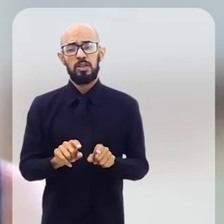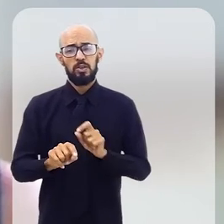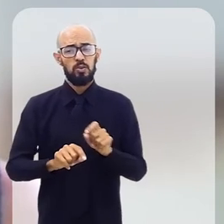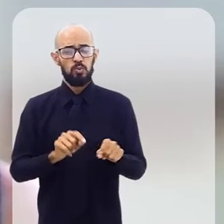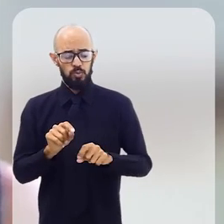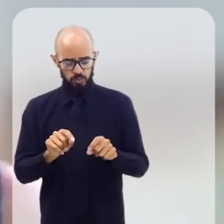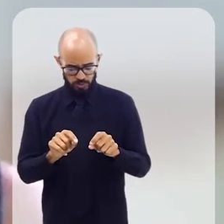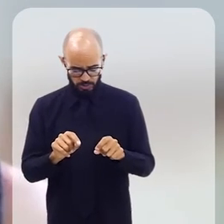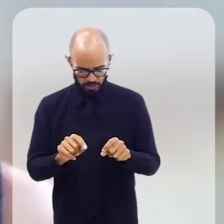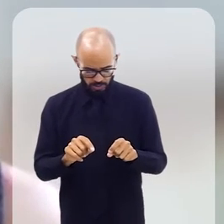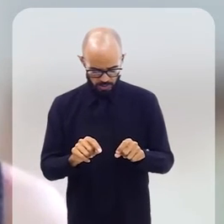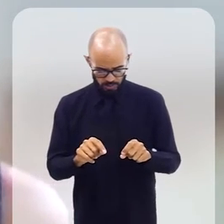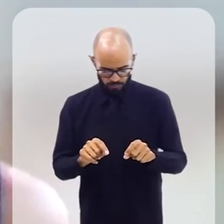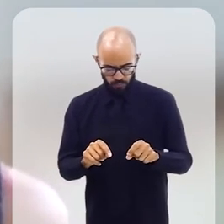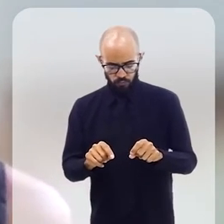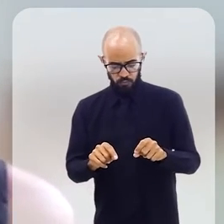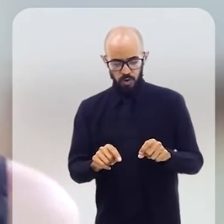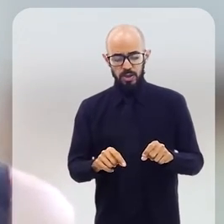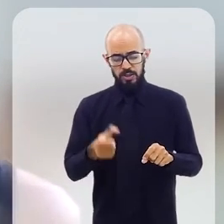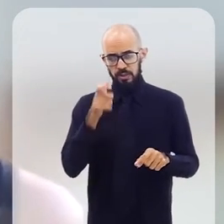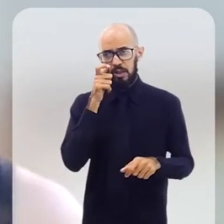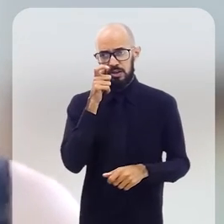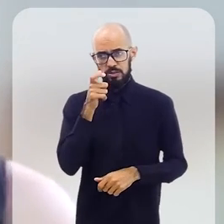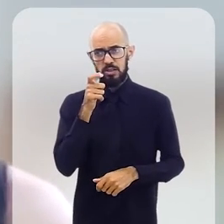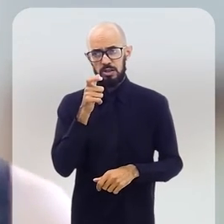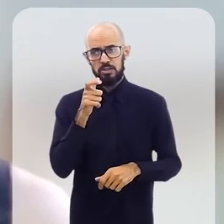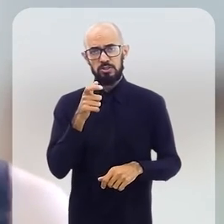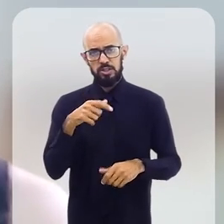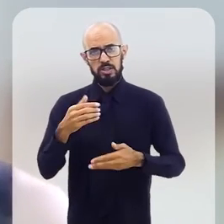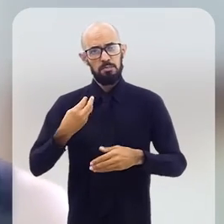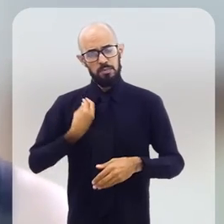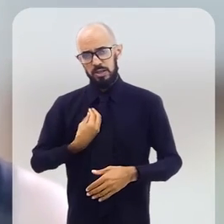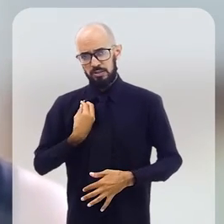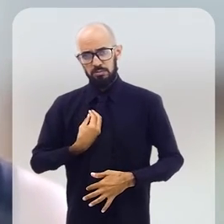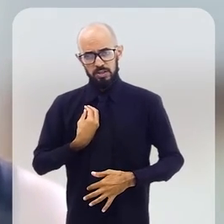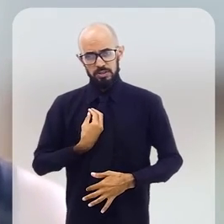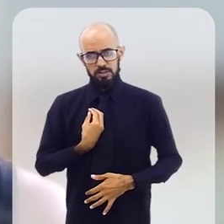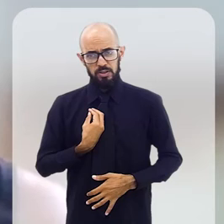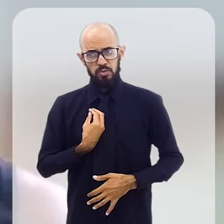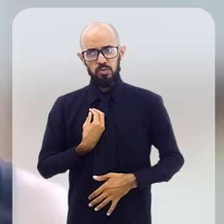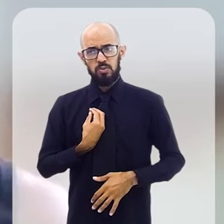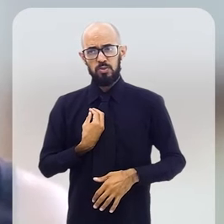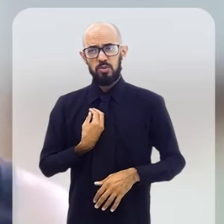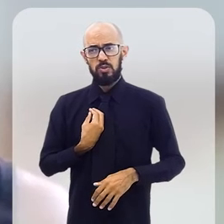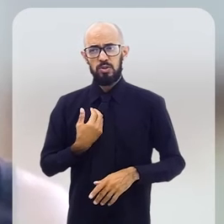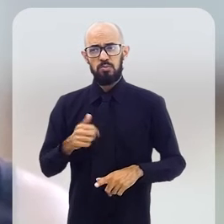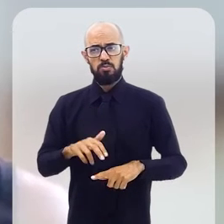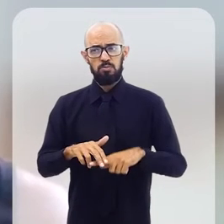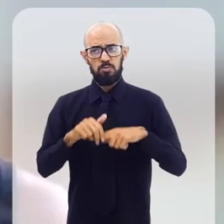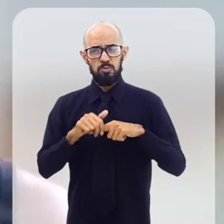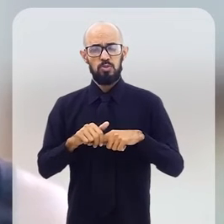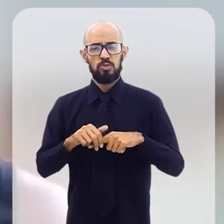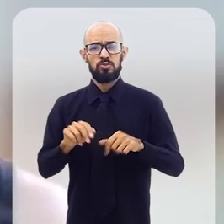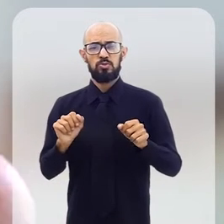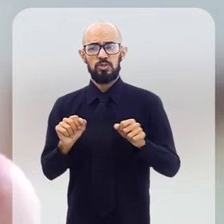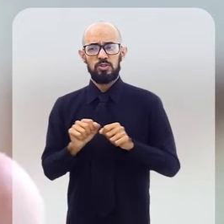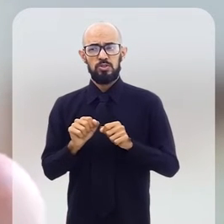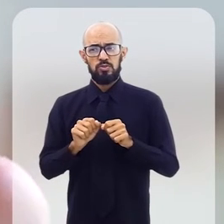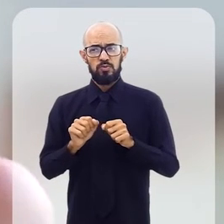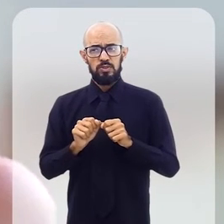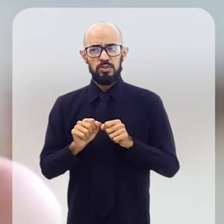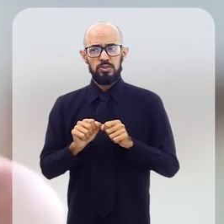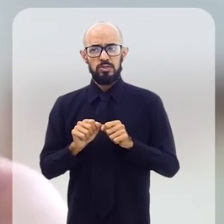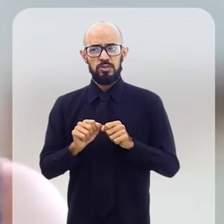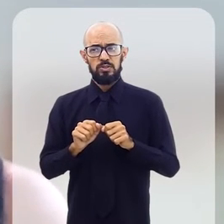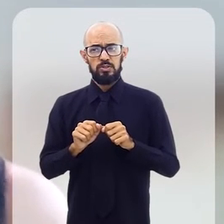capacitações. Então, assim, foi muito rico, muito interessante essa participação. E para isso, como eu falei, os projetos